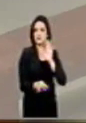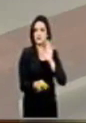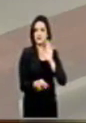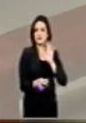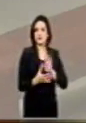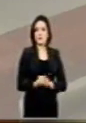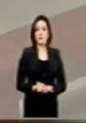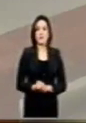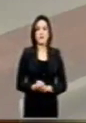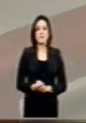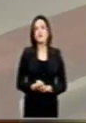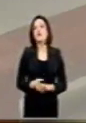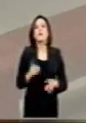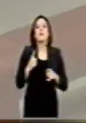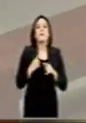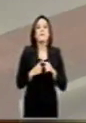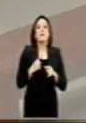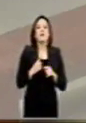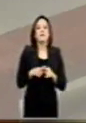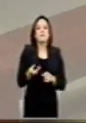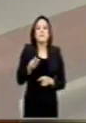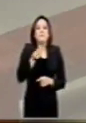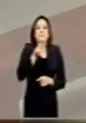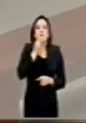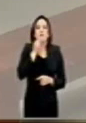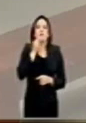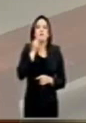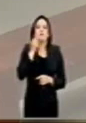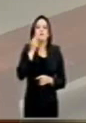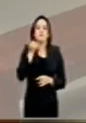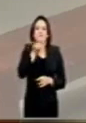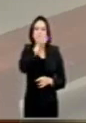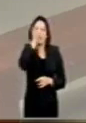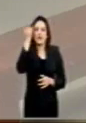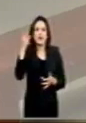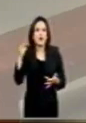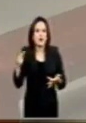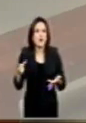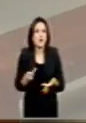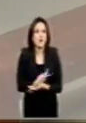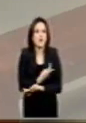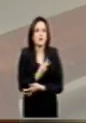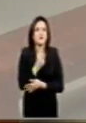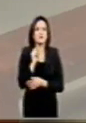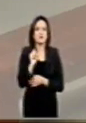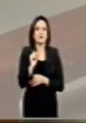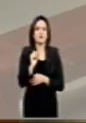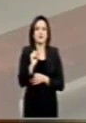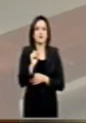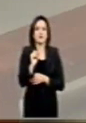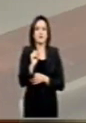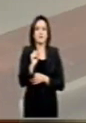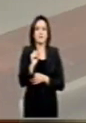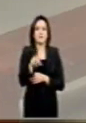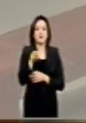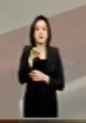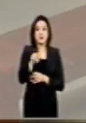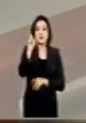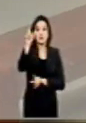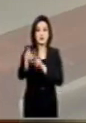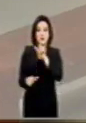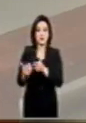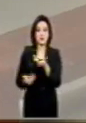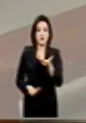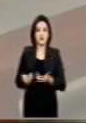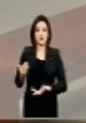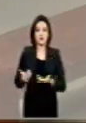Porque o que poderia, por um acaso, e além para a responsabilização criminal, é se o servidor tivesse